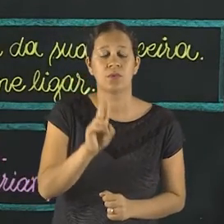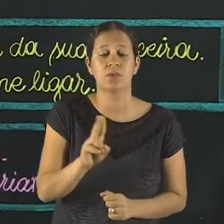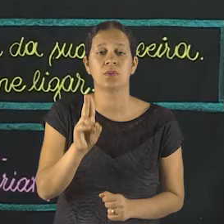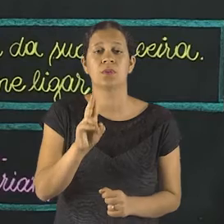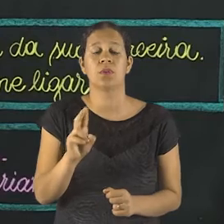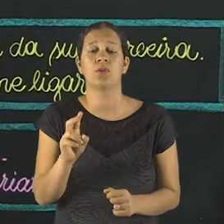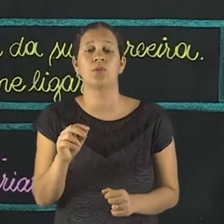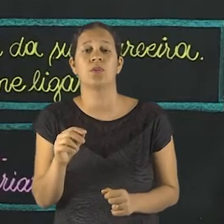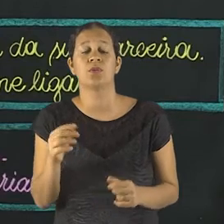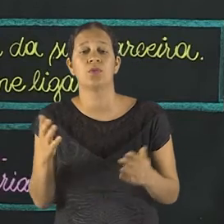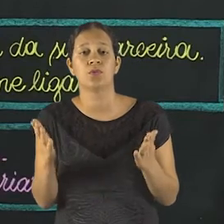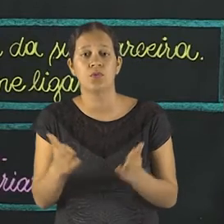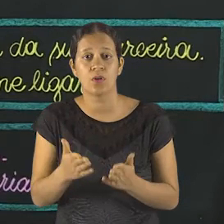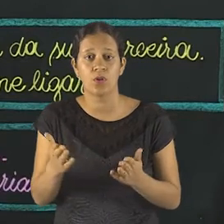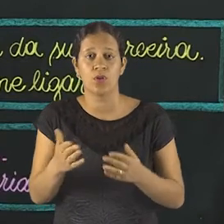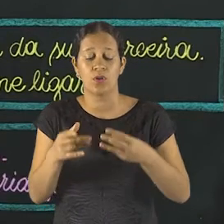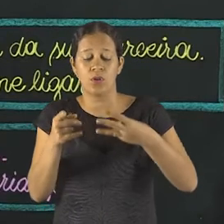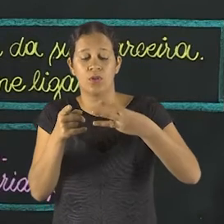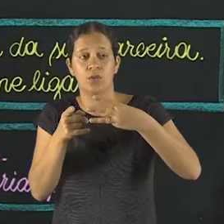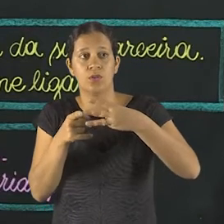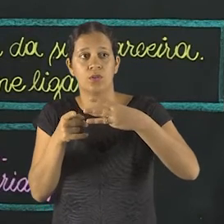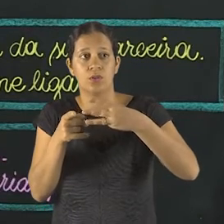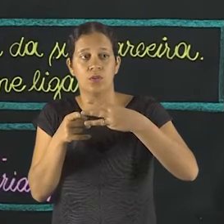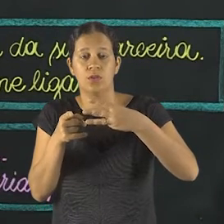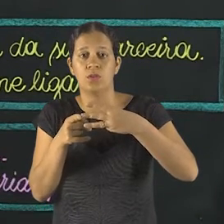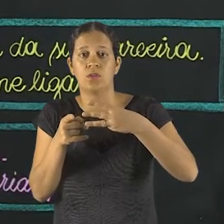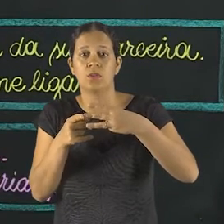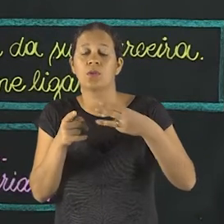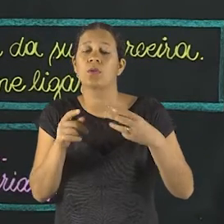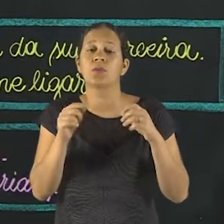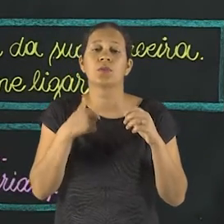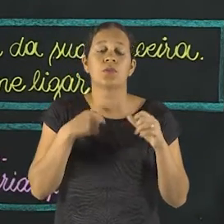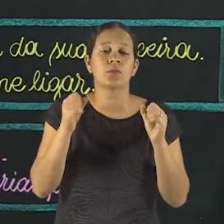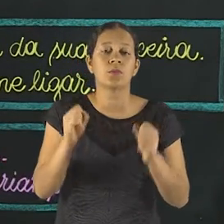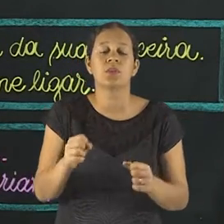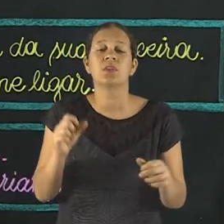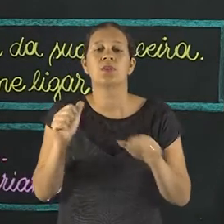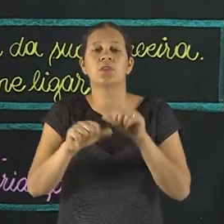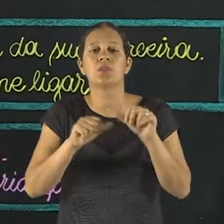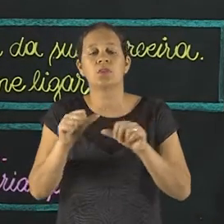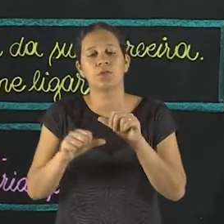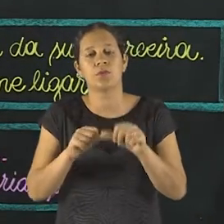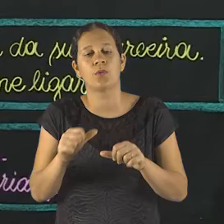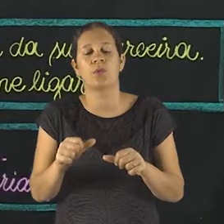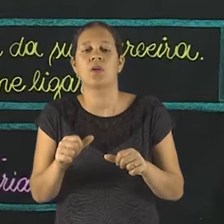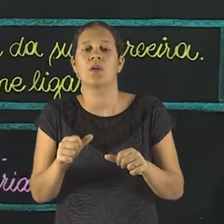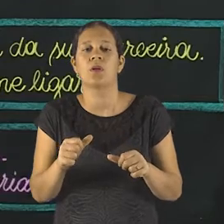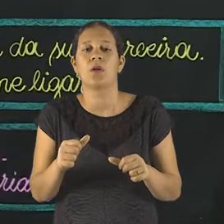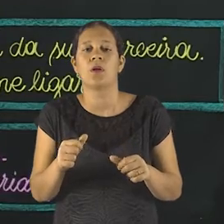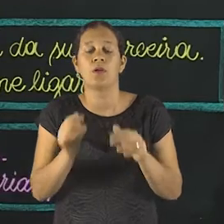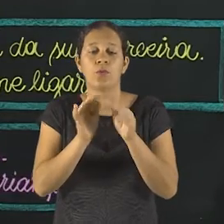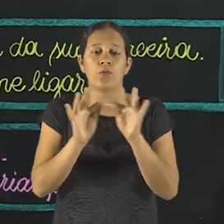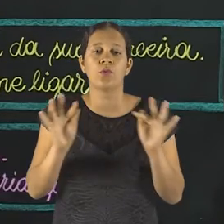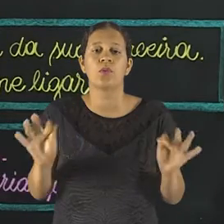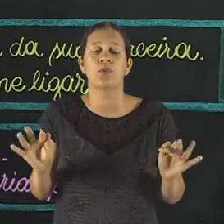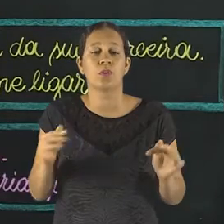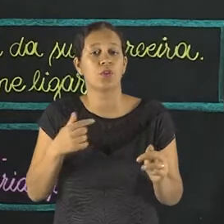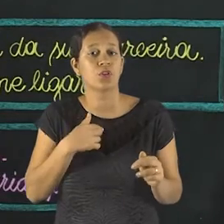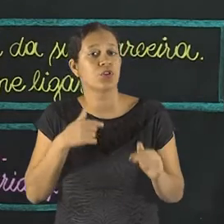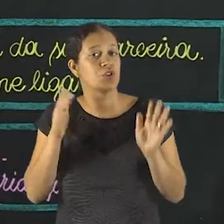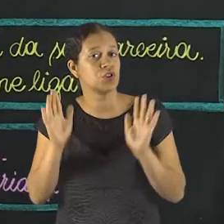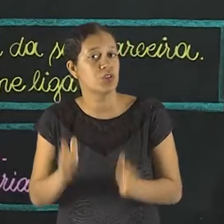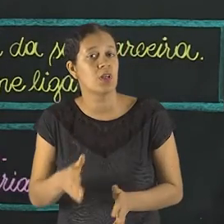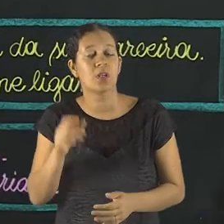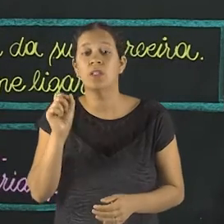utilização da forma nominal gerúndio, não sendo. Eu poderia transformar essa oração e dizer,